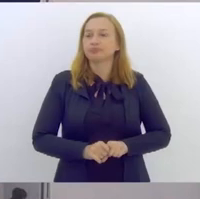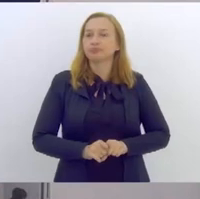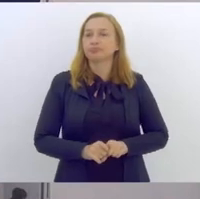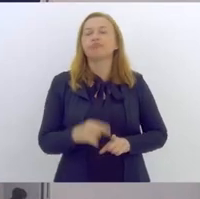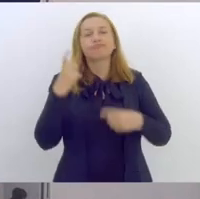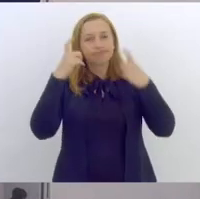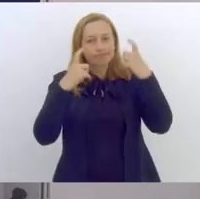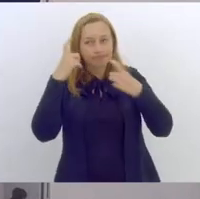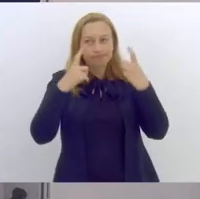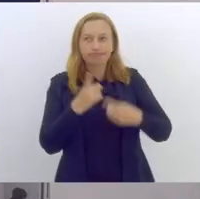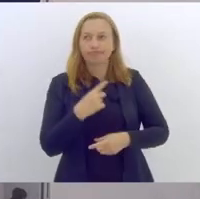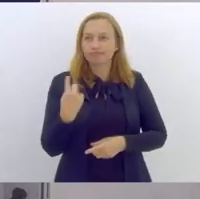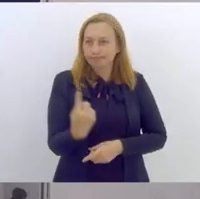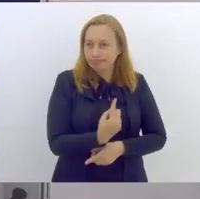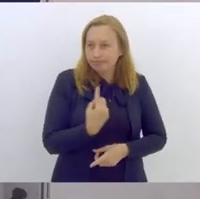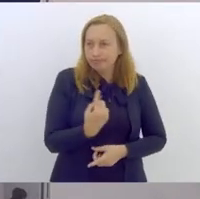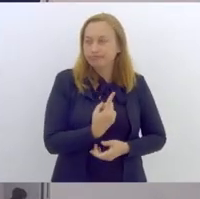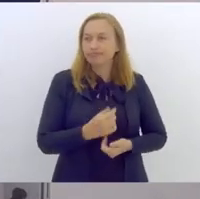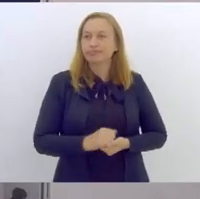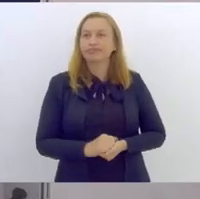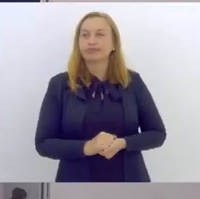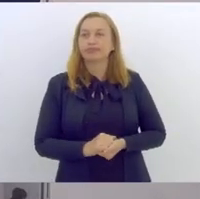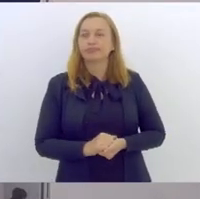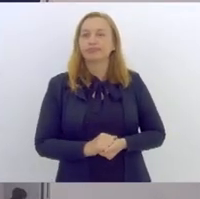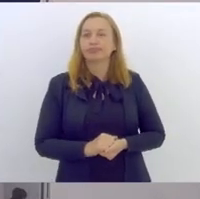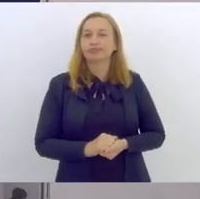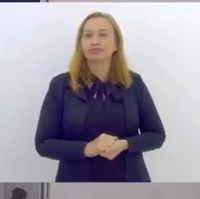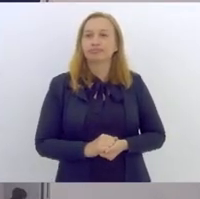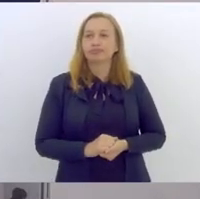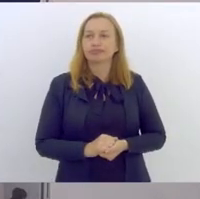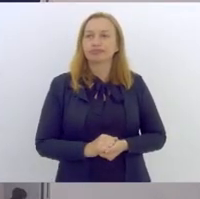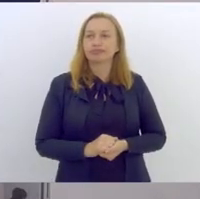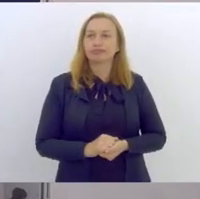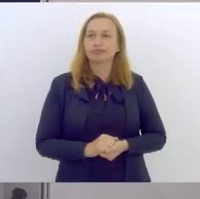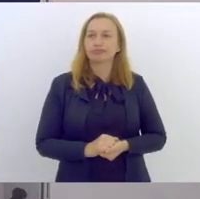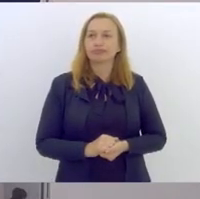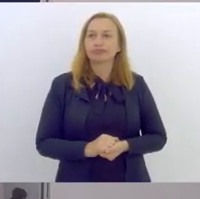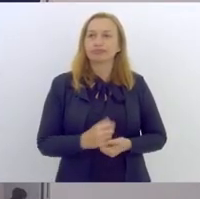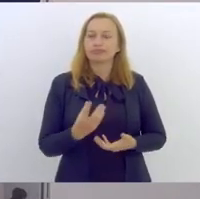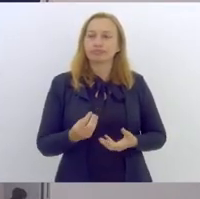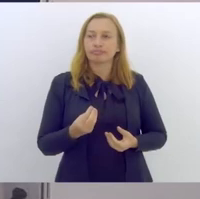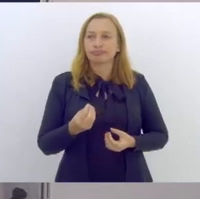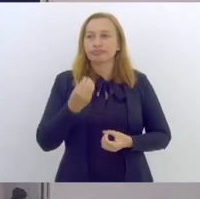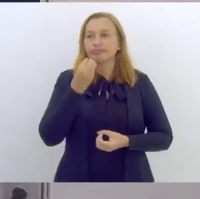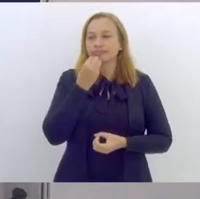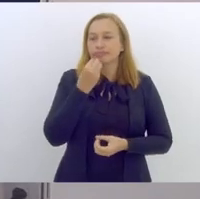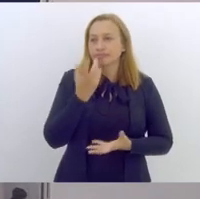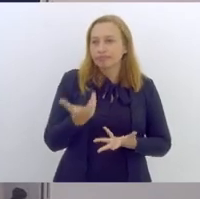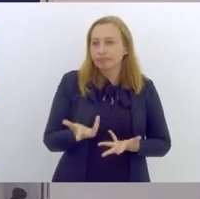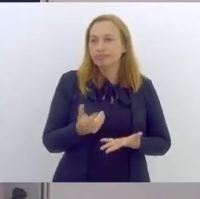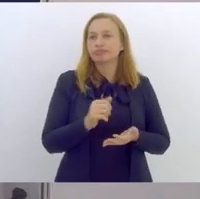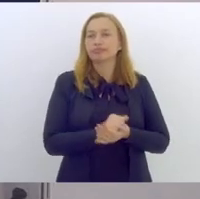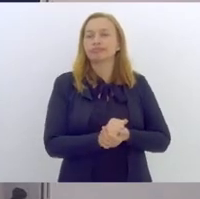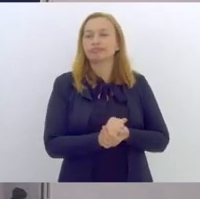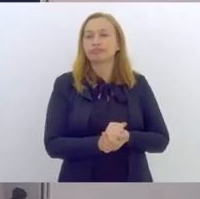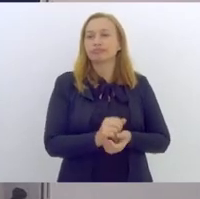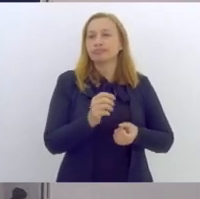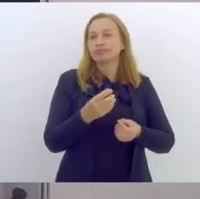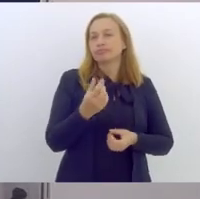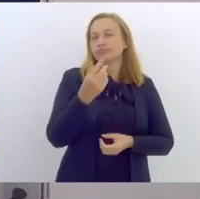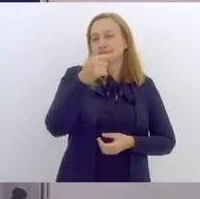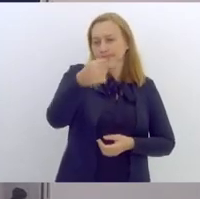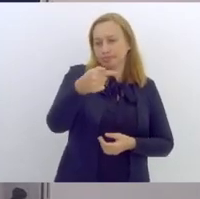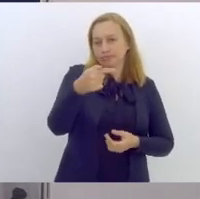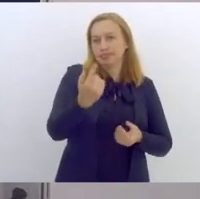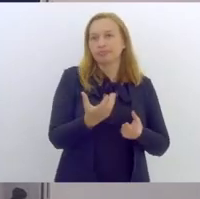preocupante né para para os candidatos É o seguinte como foi oportunizado fazer sete concursos para sete cargos